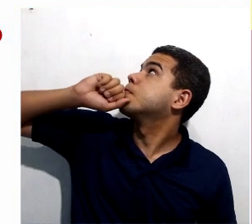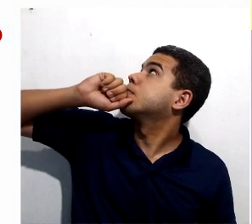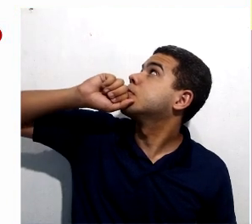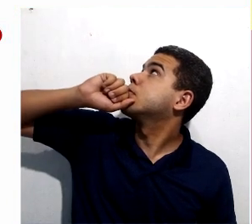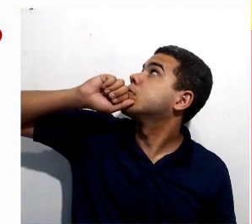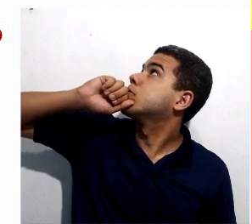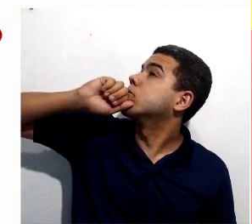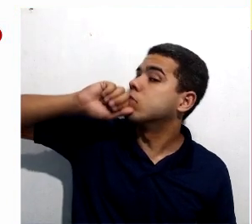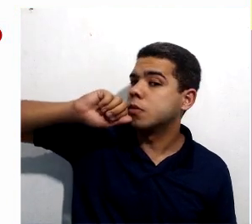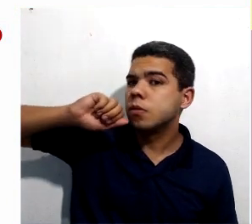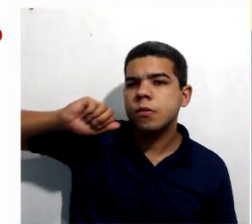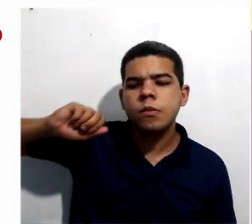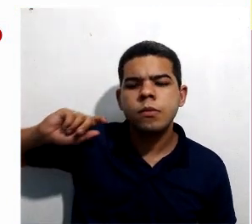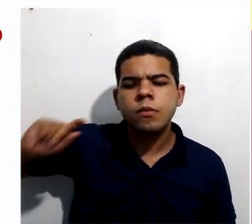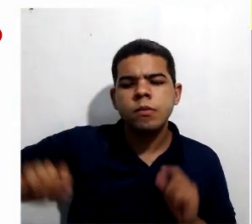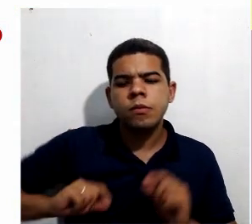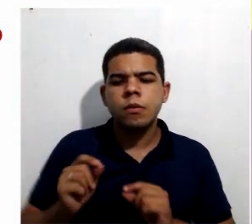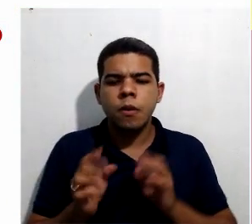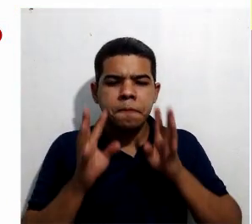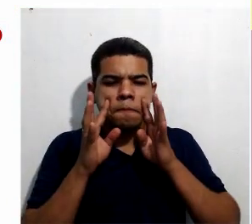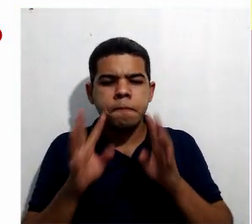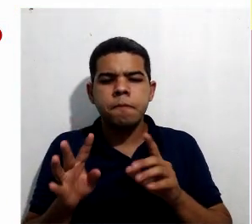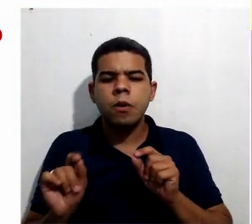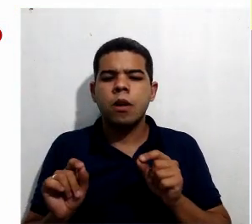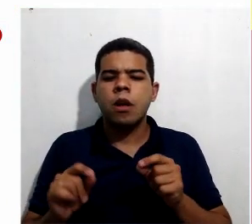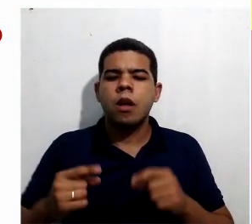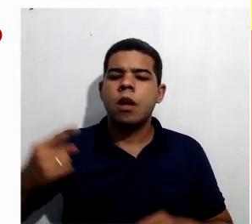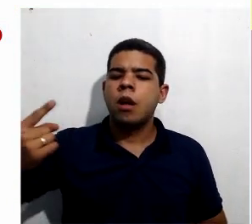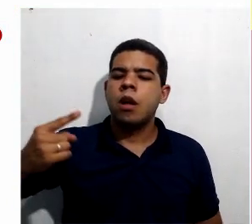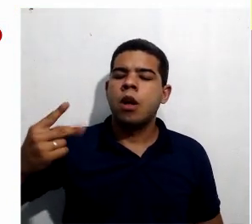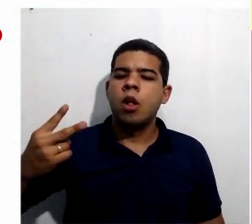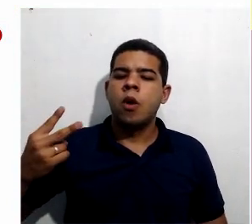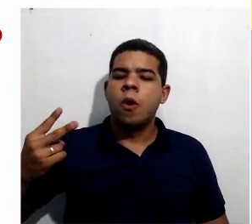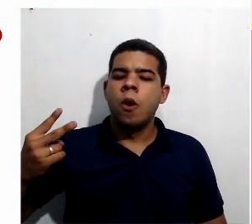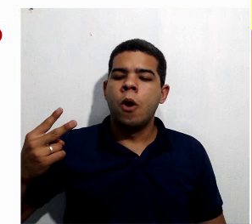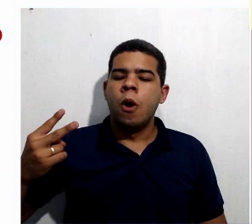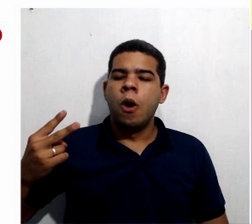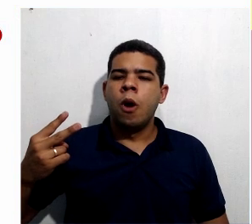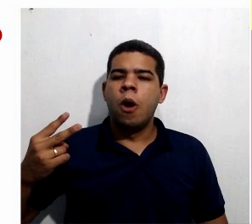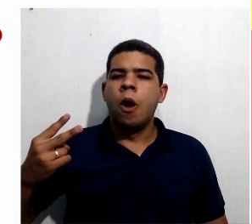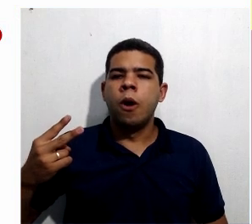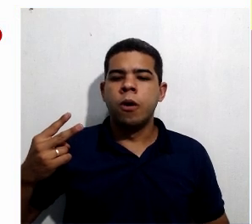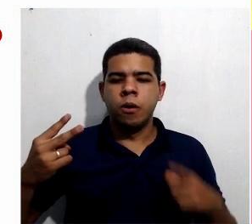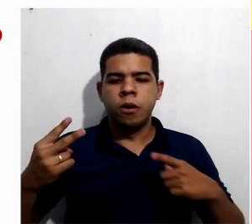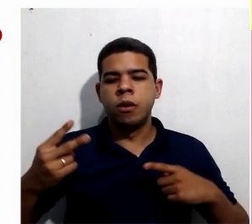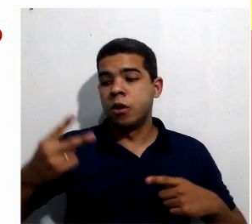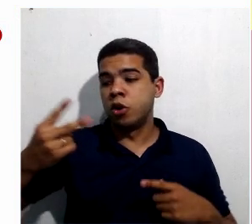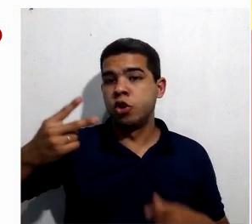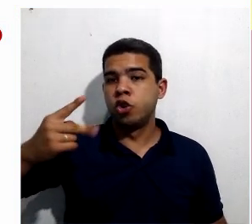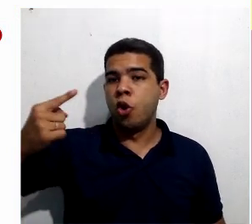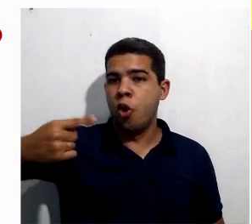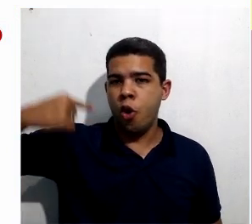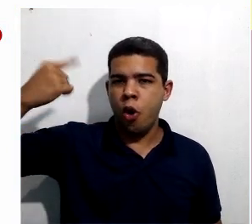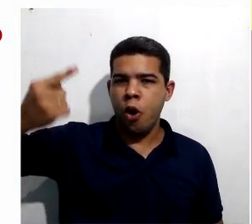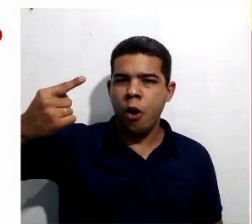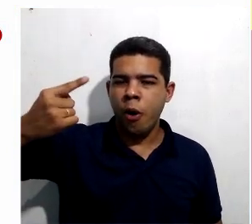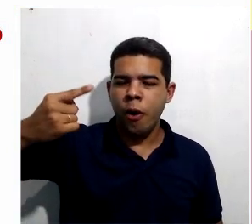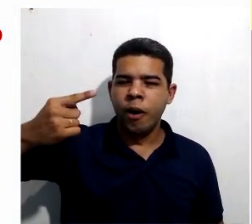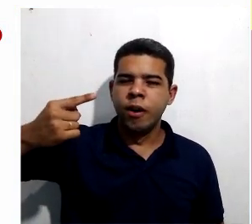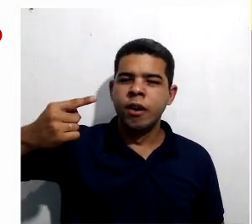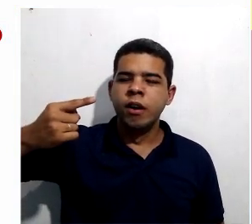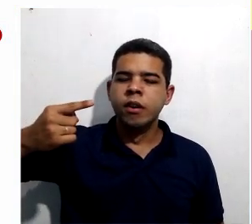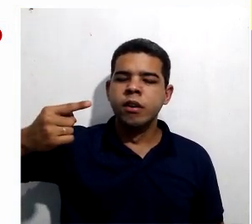ó, eu posso observar da seguinte forma, que o primeiro termo foi 2. Como nós dissemos que a lei de formação era a potenciação de base